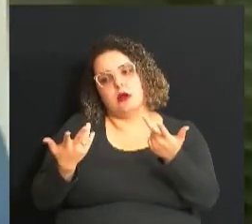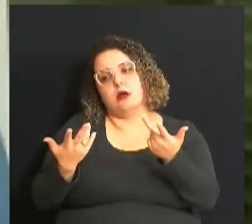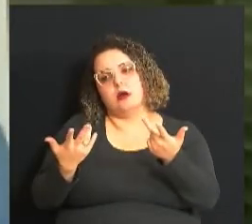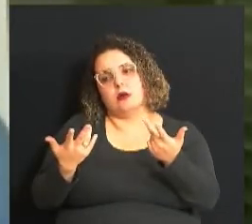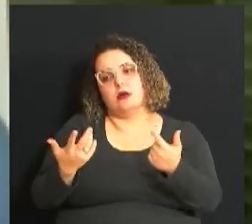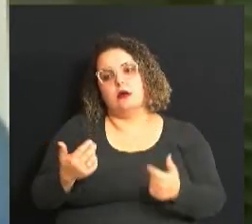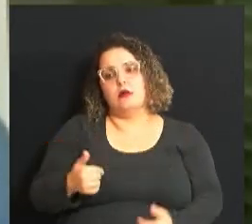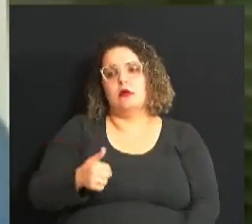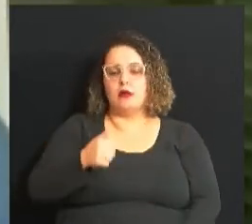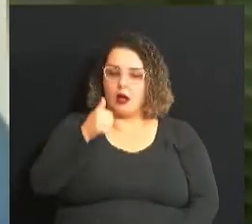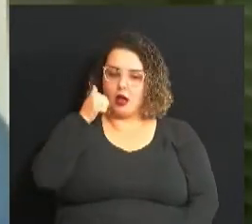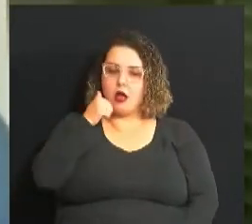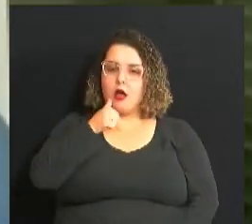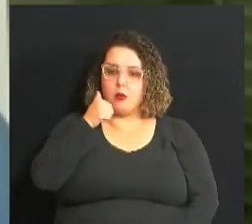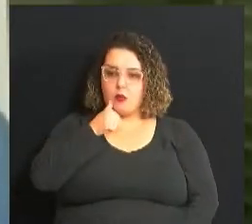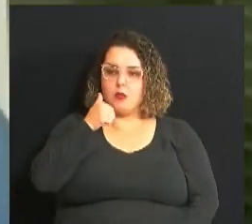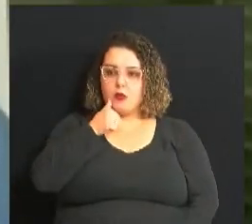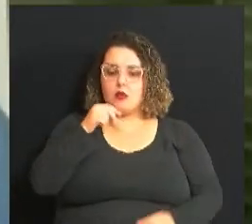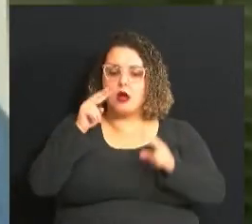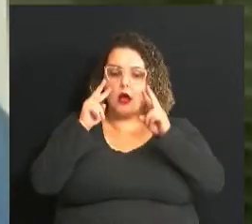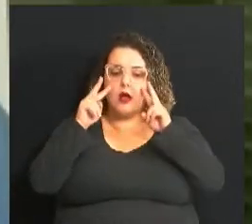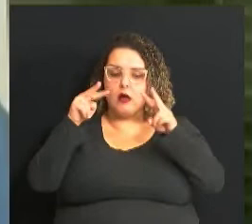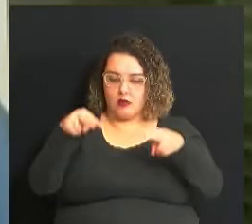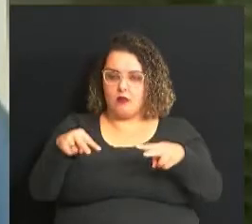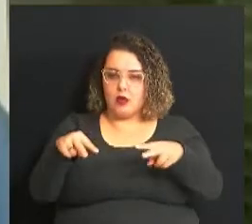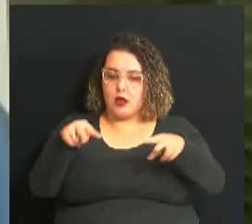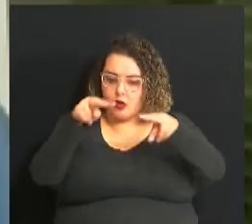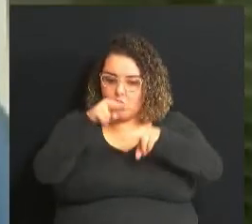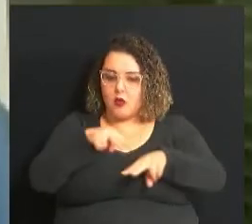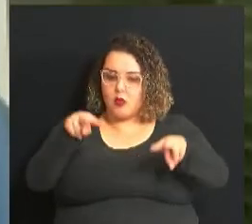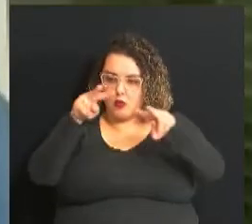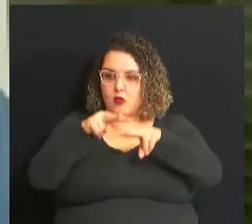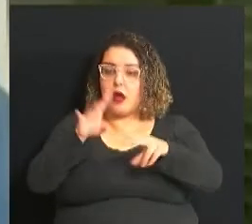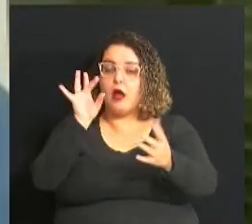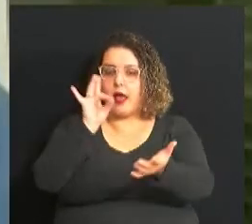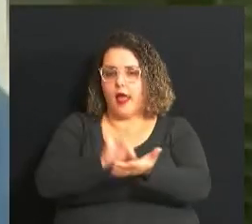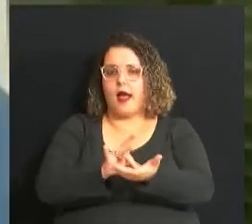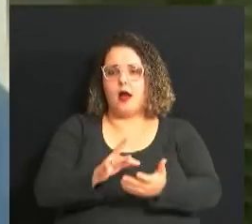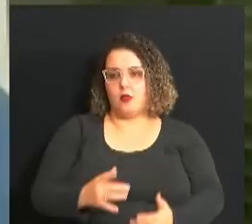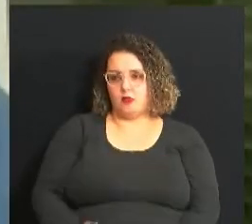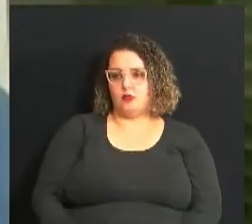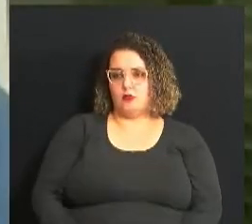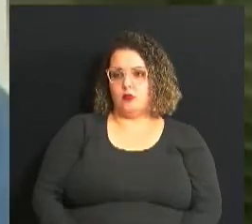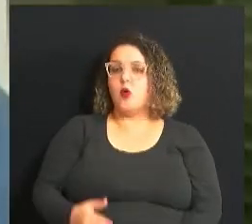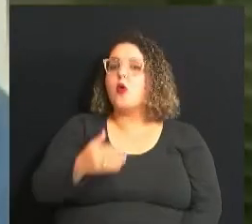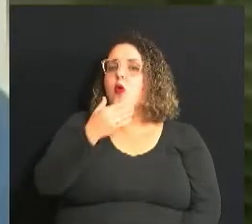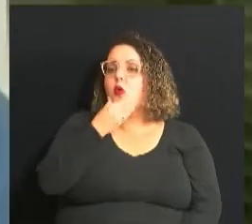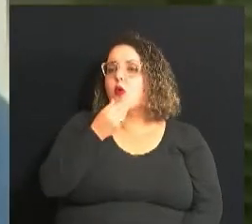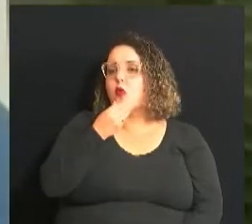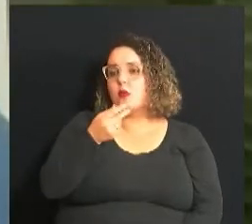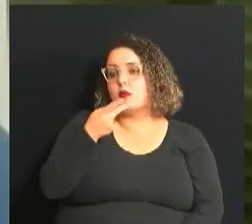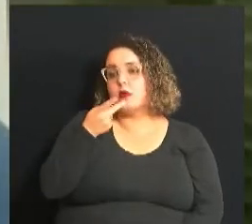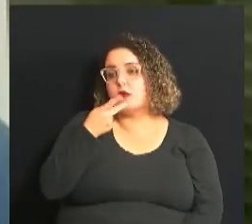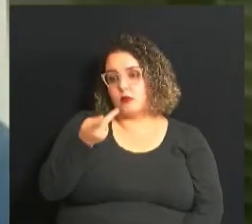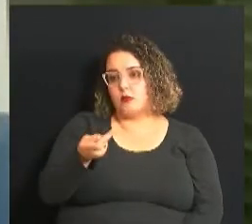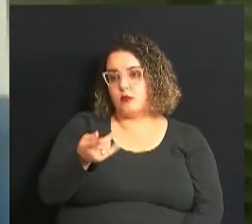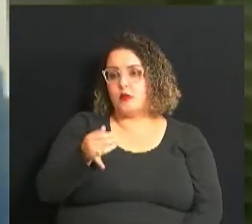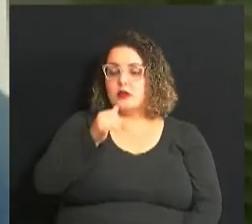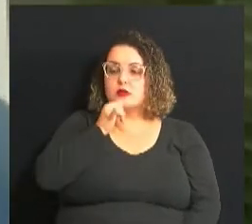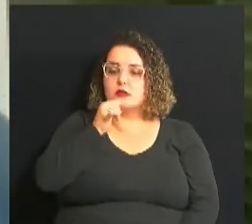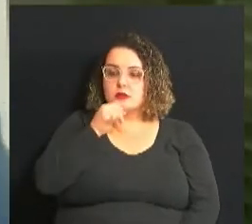vê as doenças com um olhar real. O homem é muito comum, vou te falar, por exemplo, eu